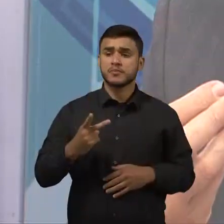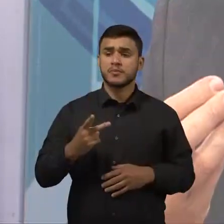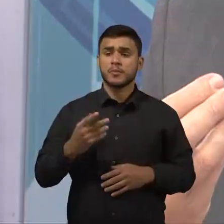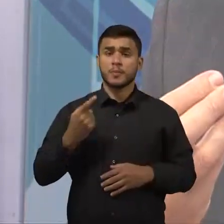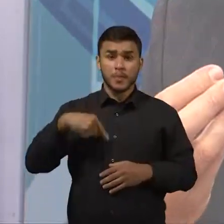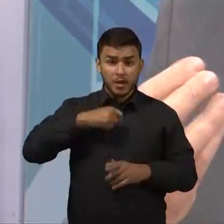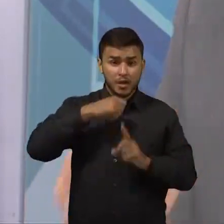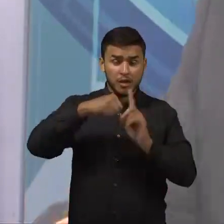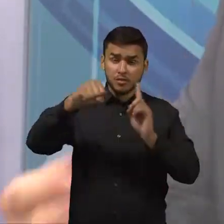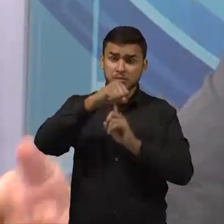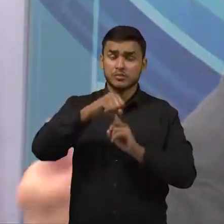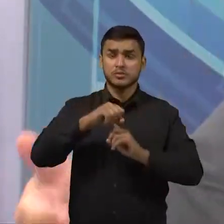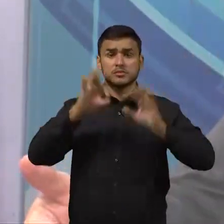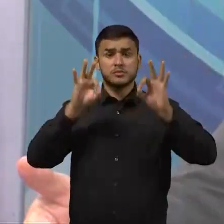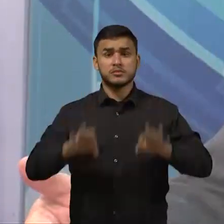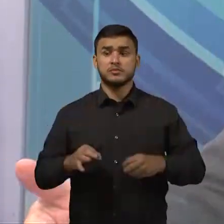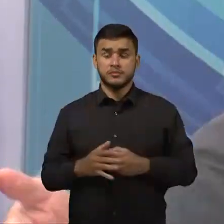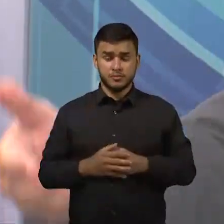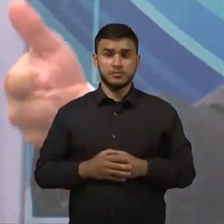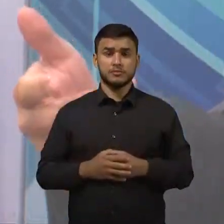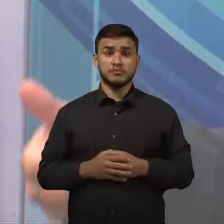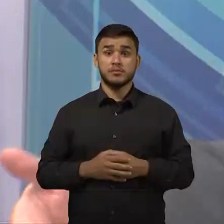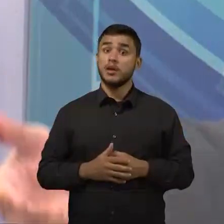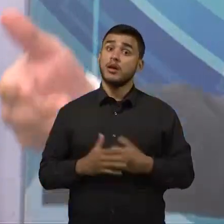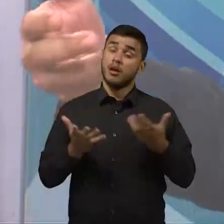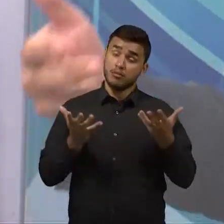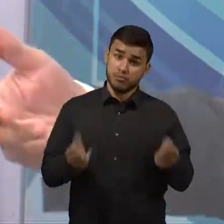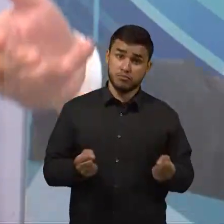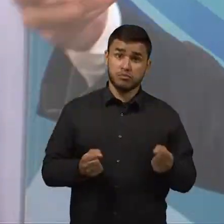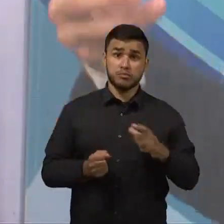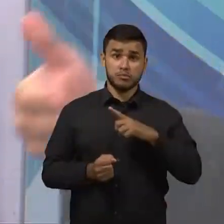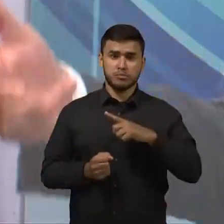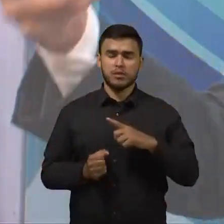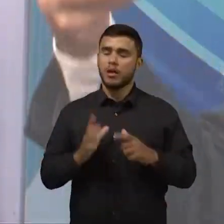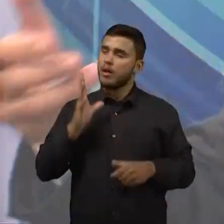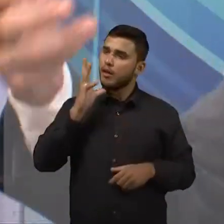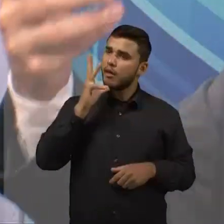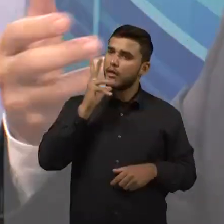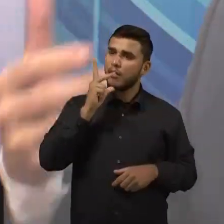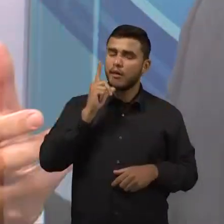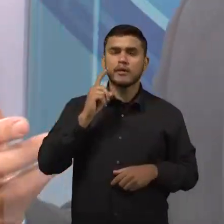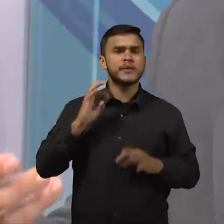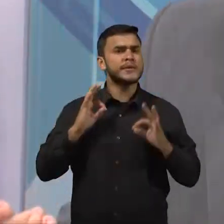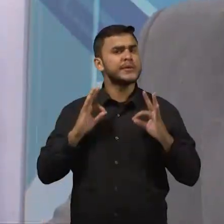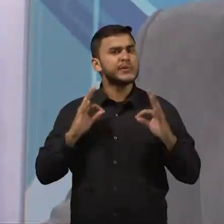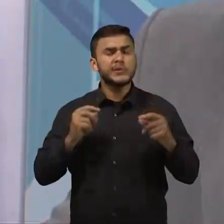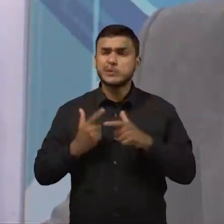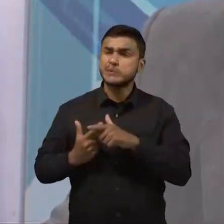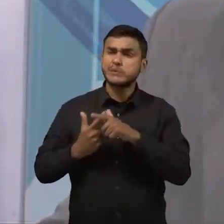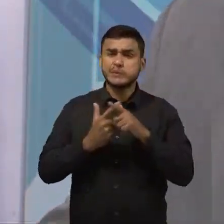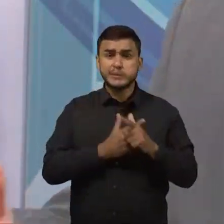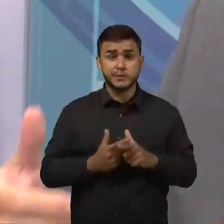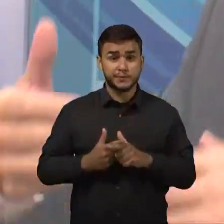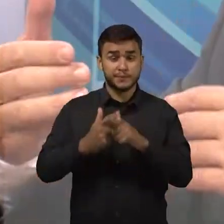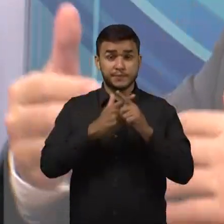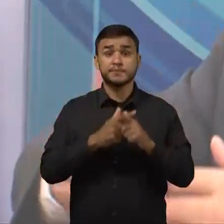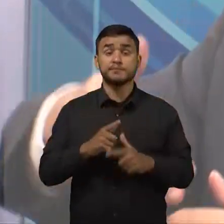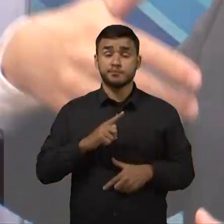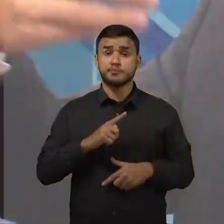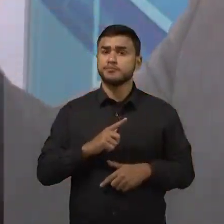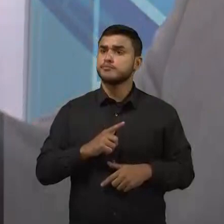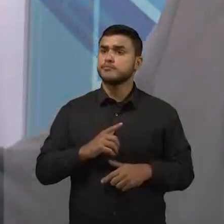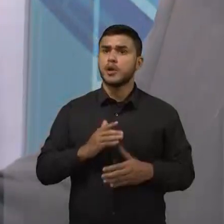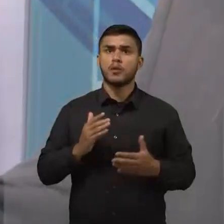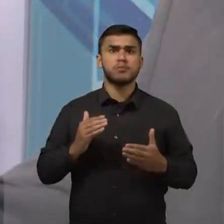civilidade nosso. Ou seja, ou nós aceitamos essa demora com todos os riscos que isso implica e aí nós damos